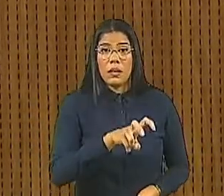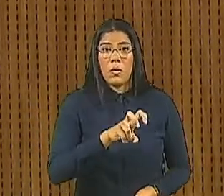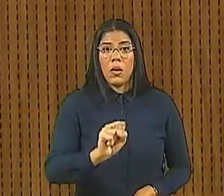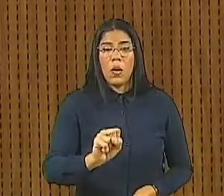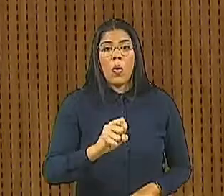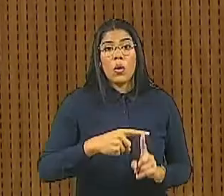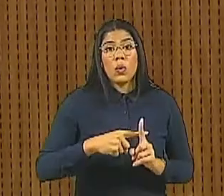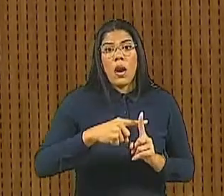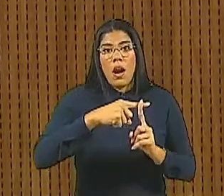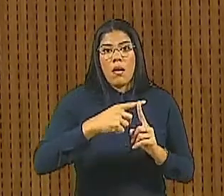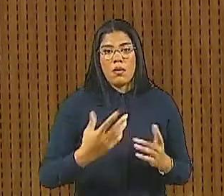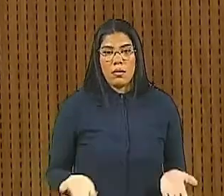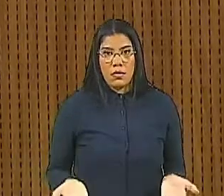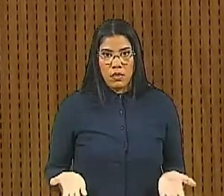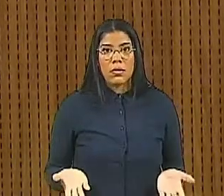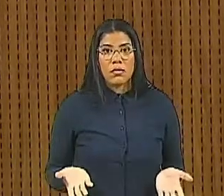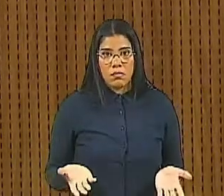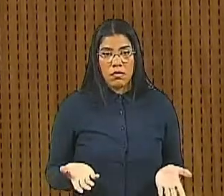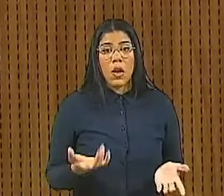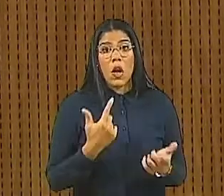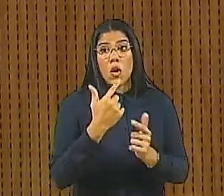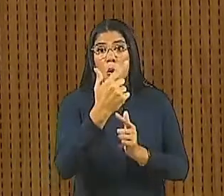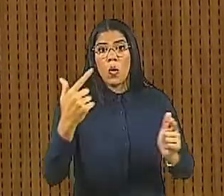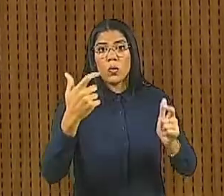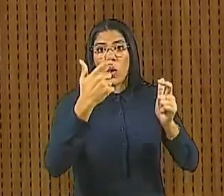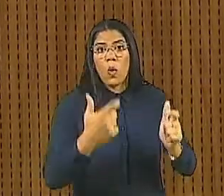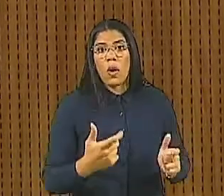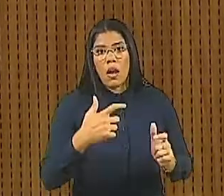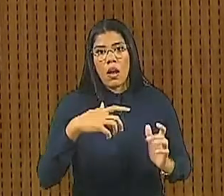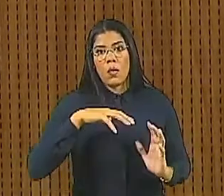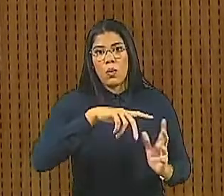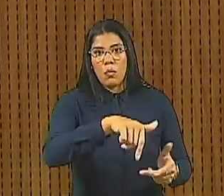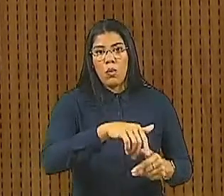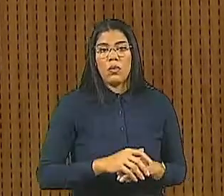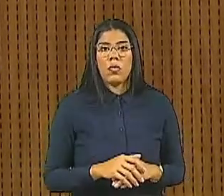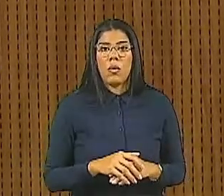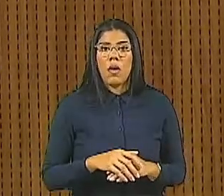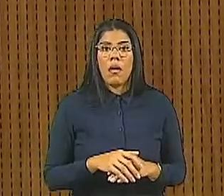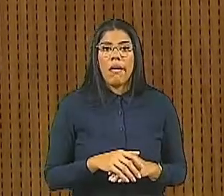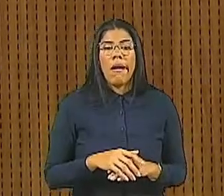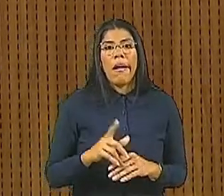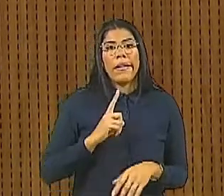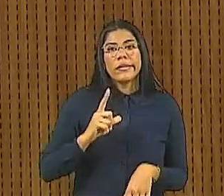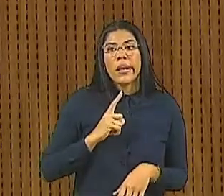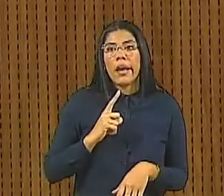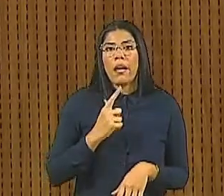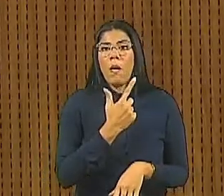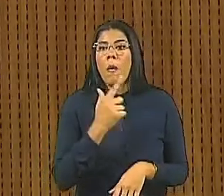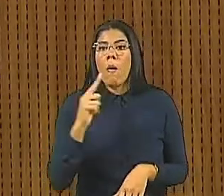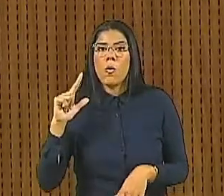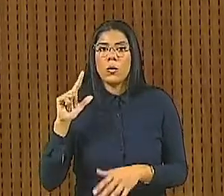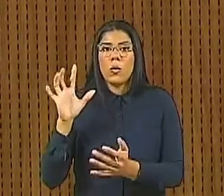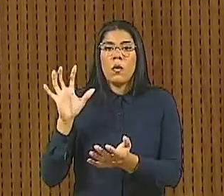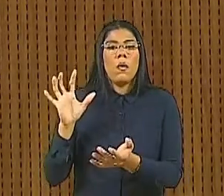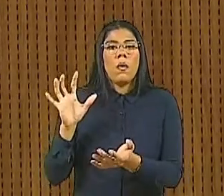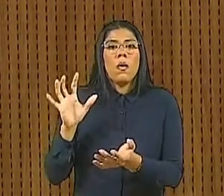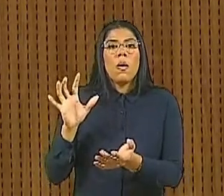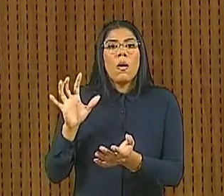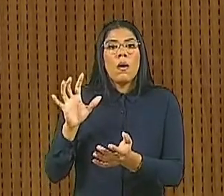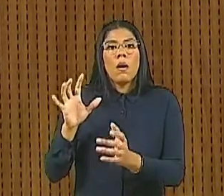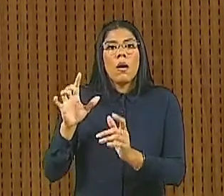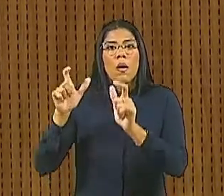graus, por exemplo. Em outros pedaços do planeta, frio intenso, menos 30, menos 25